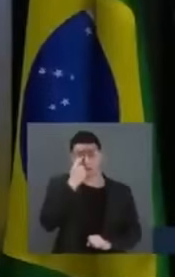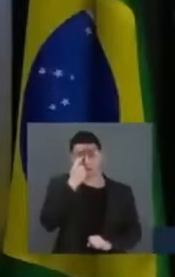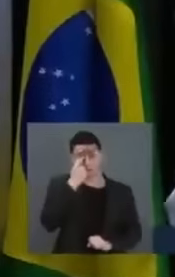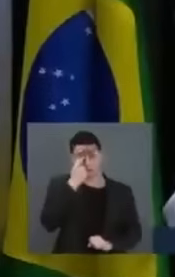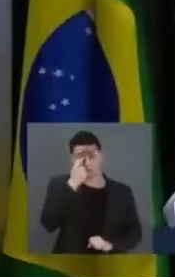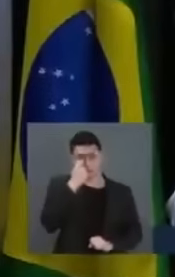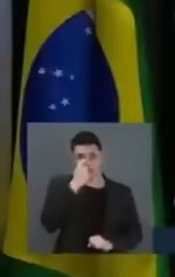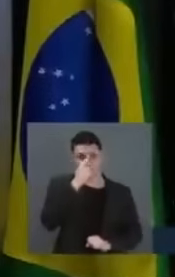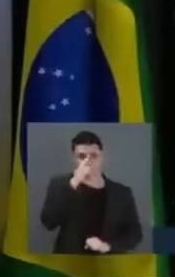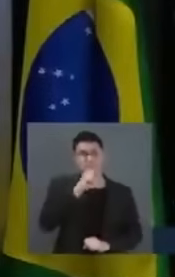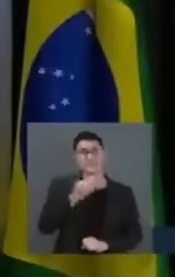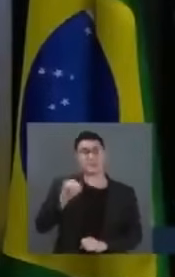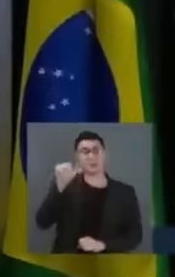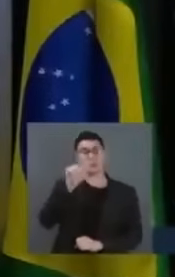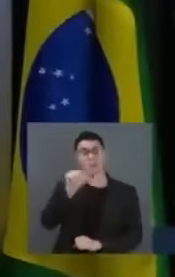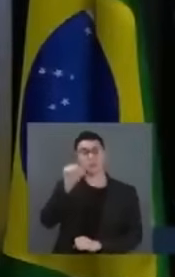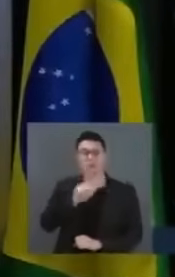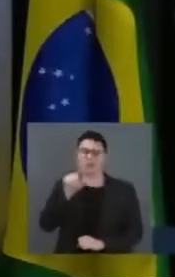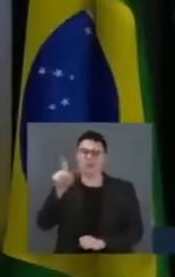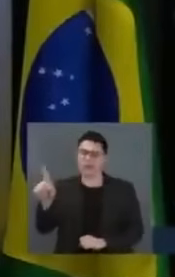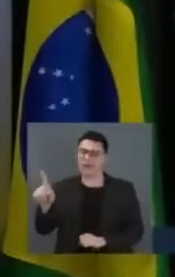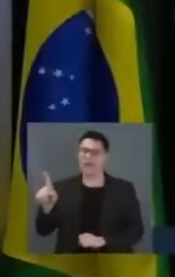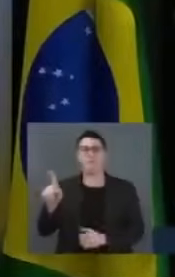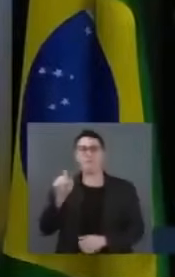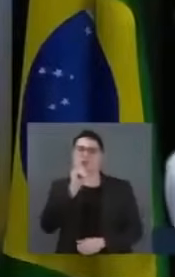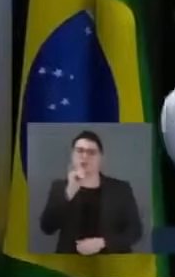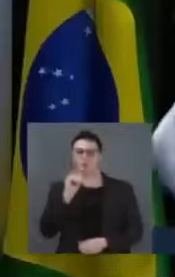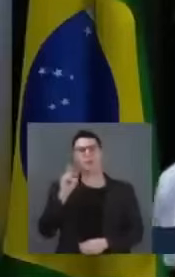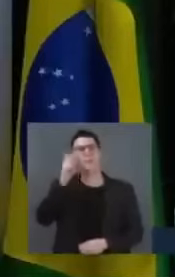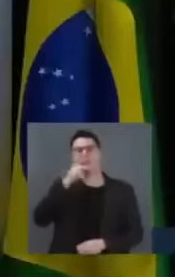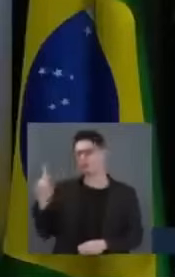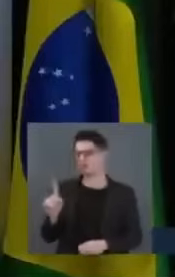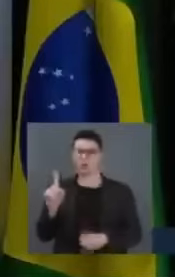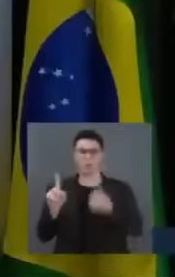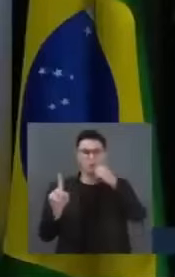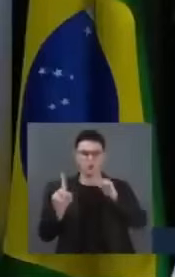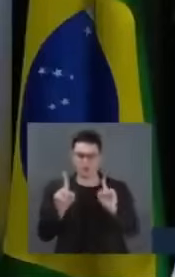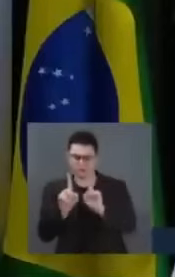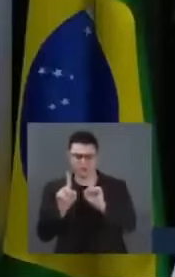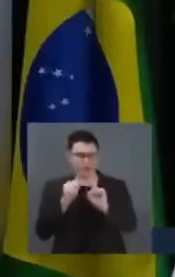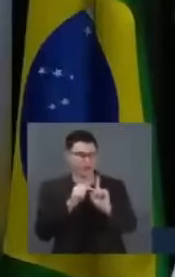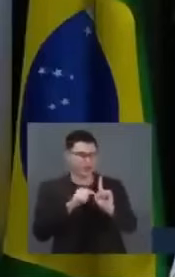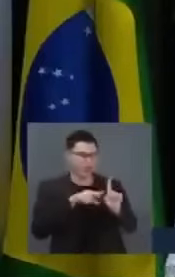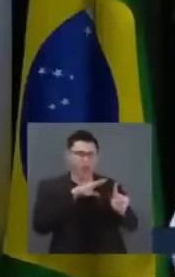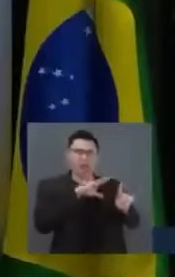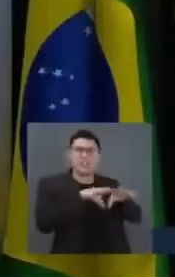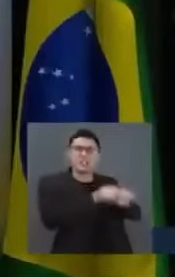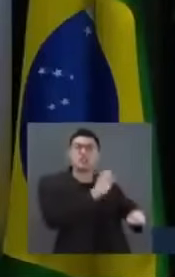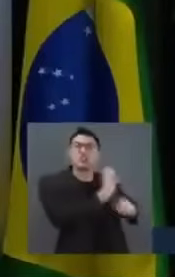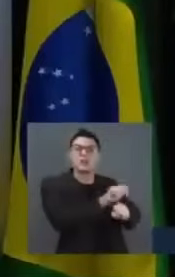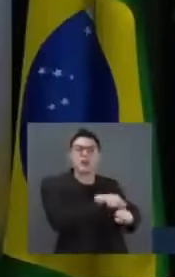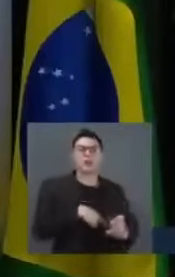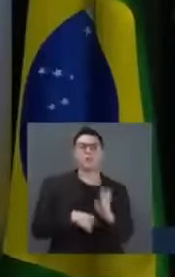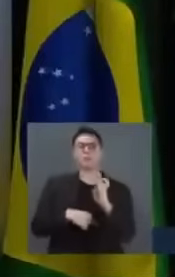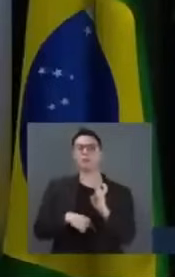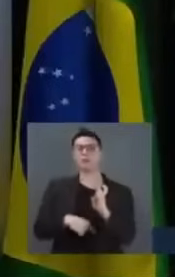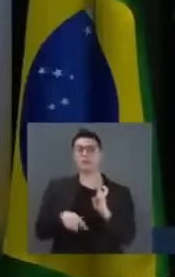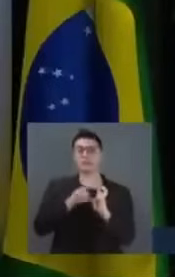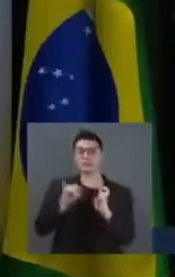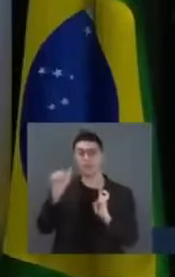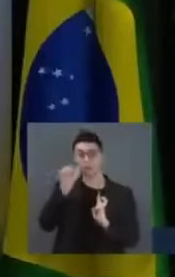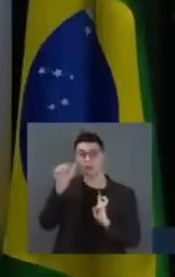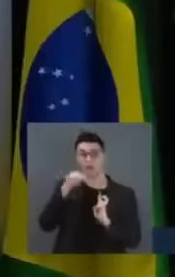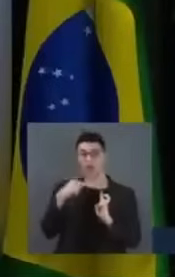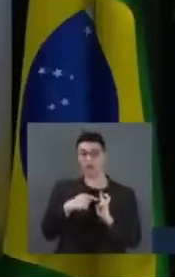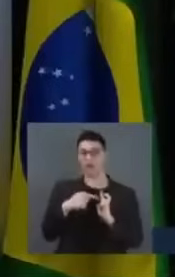a mulher de um parlamentar for estuprada e se ela engravidar? Se esta mulher engravidar,